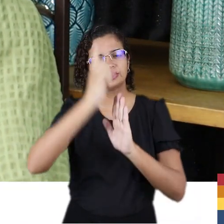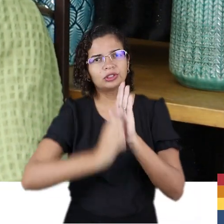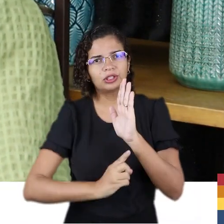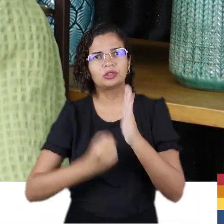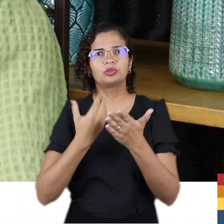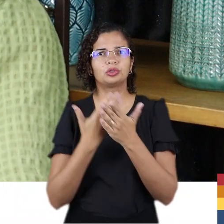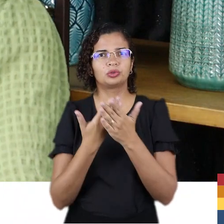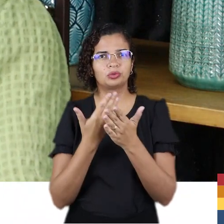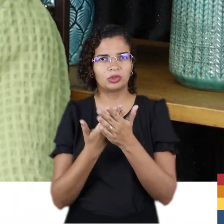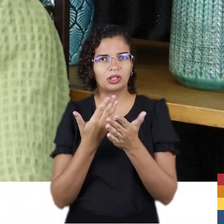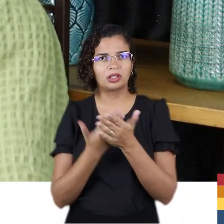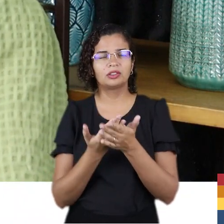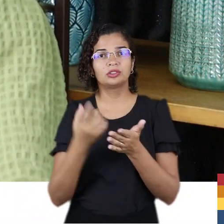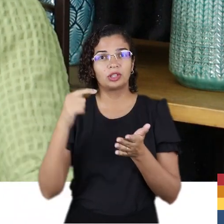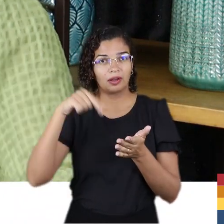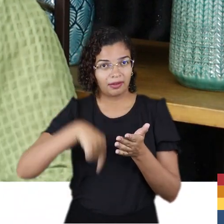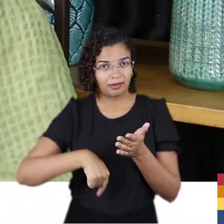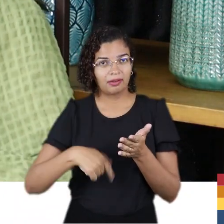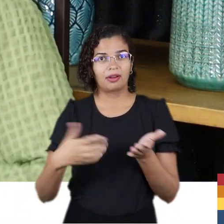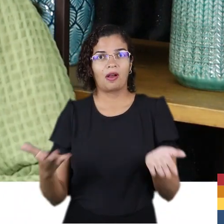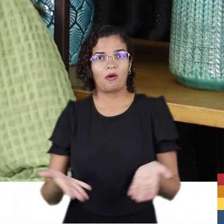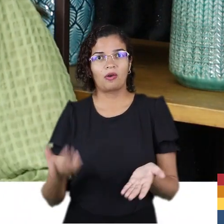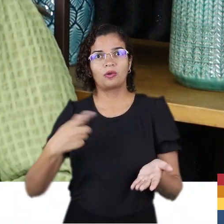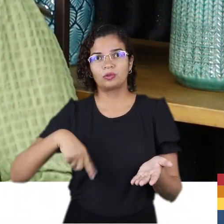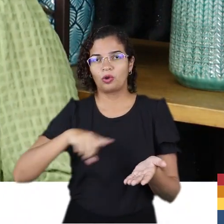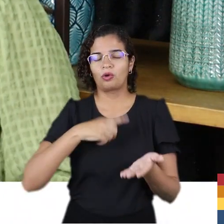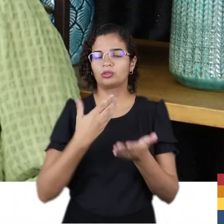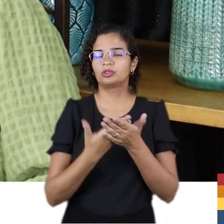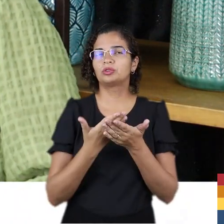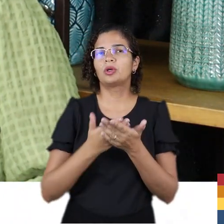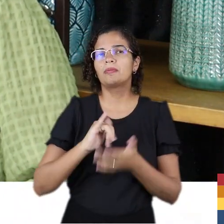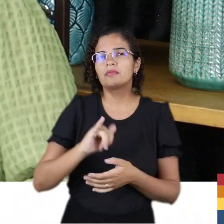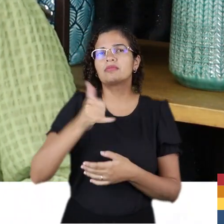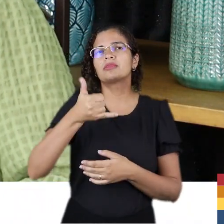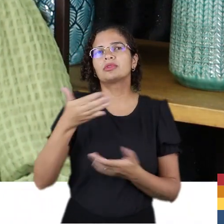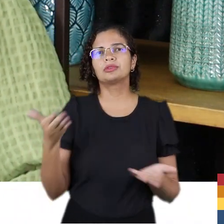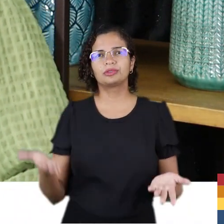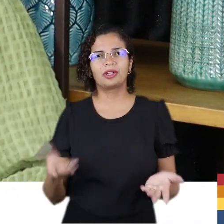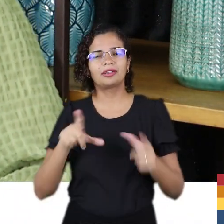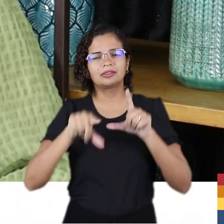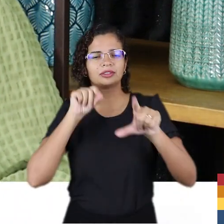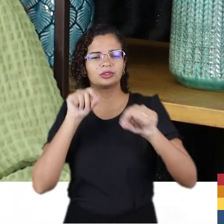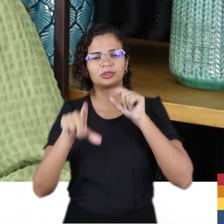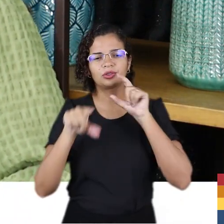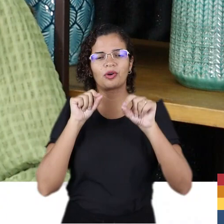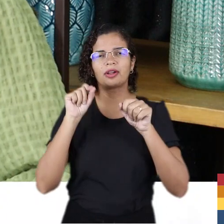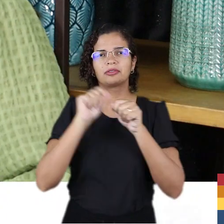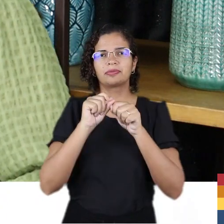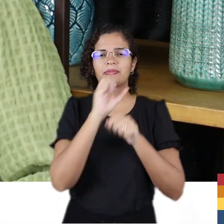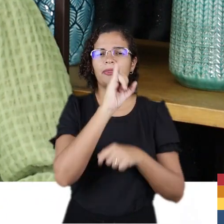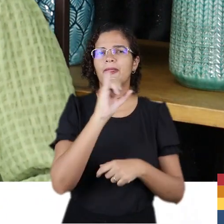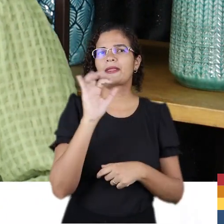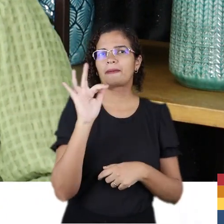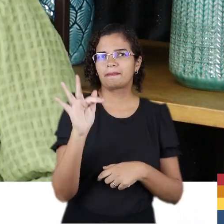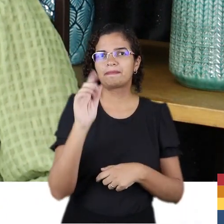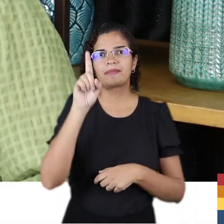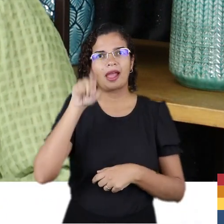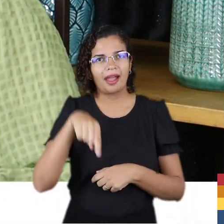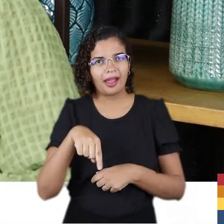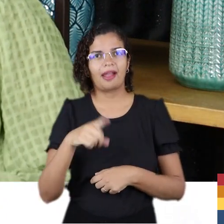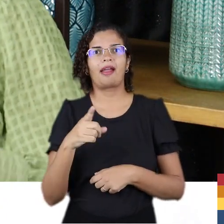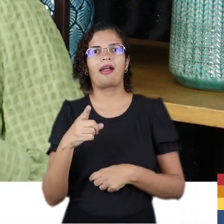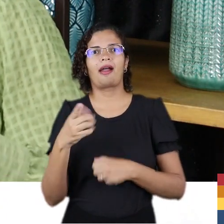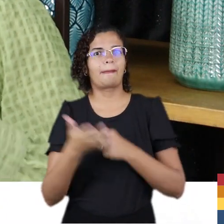né? E aqui, nesse momento, os estudantes têm justamente a oportunidade de escolher. Então, os itinerários formativos né? A essência desse